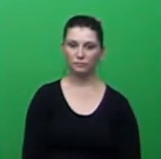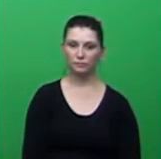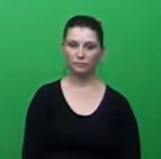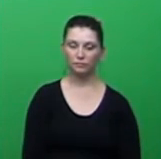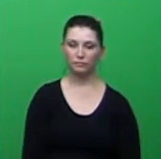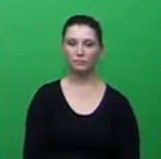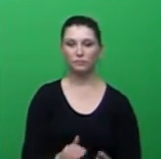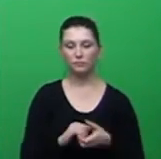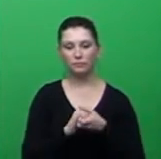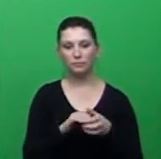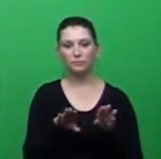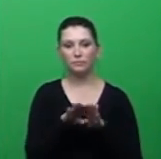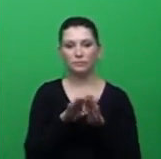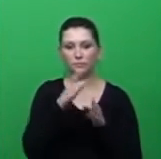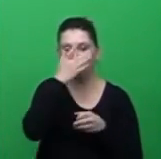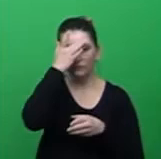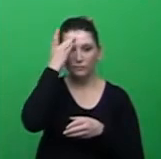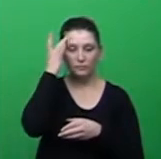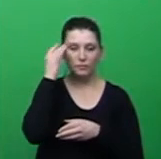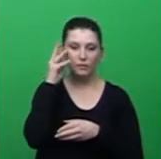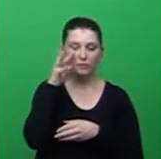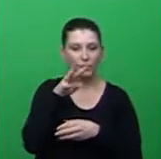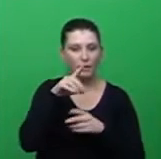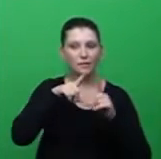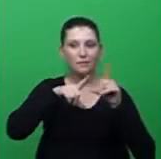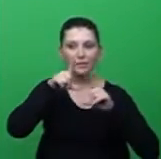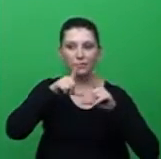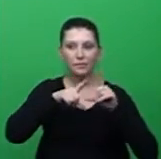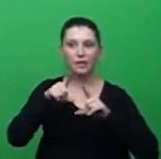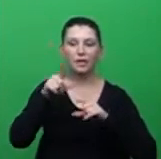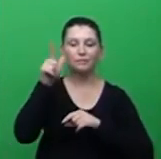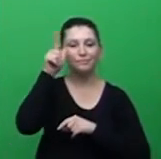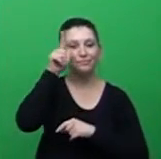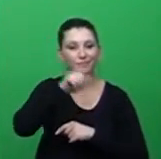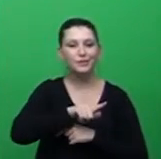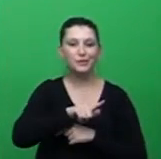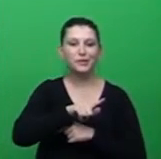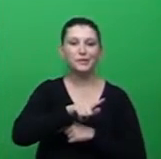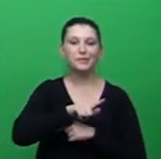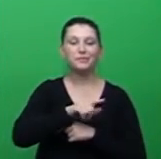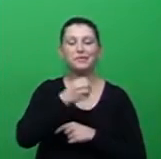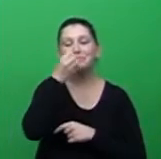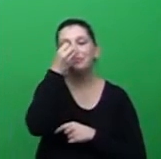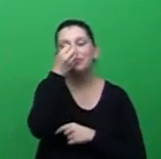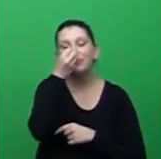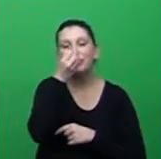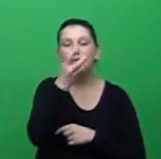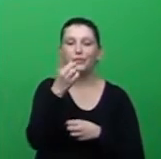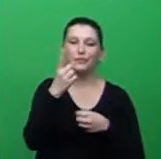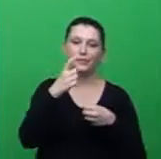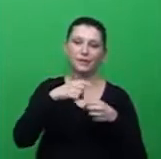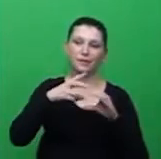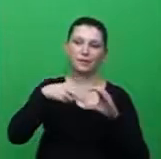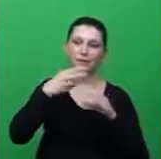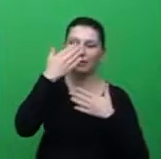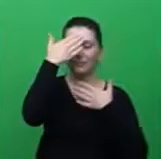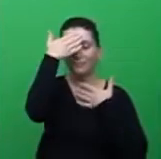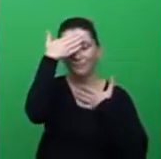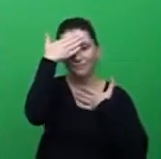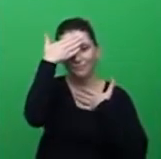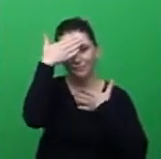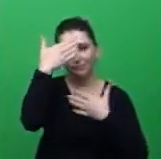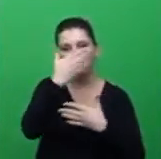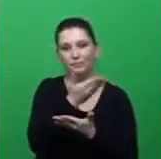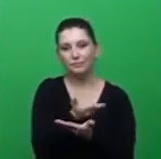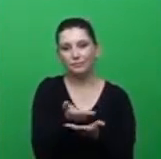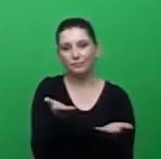os eleitores, as pessoas que nos assistem, e dizer, mais uma vez, que é uma satisfação voltar a esta casa. Muito obrigado.